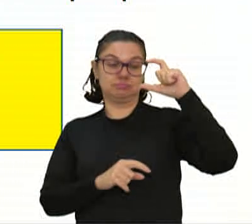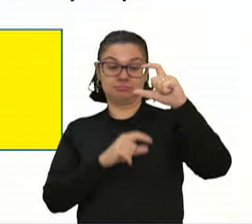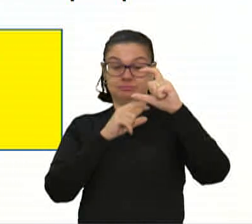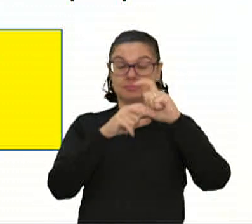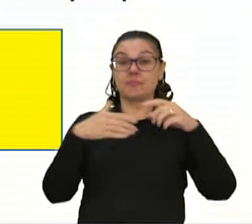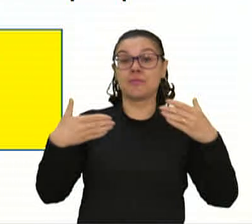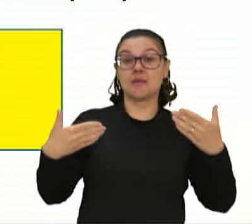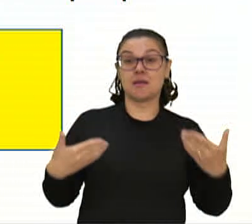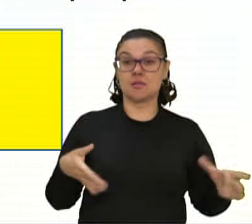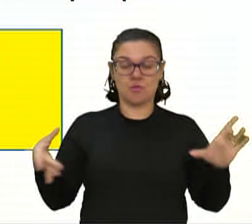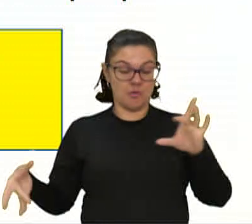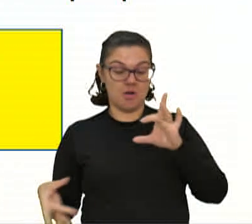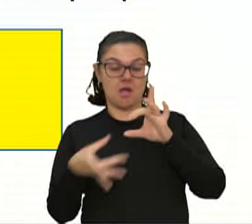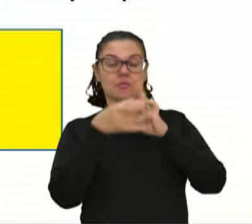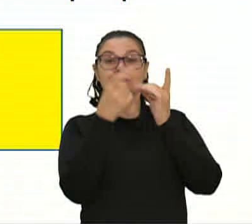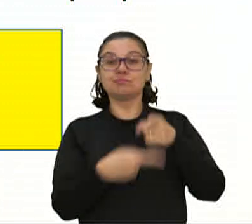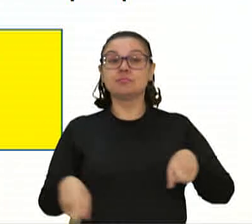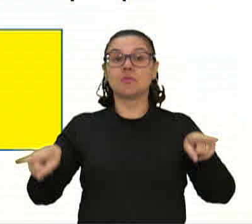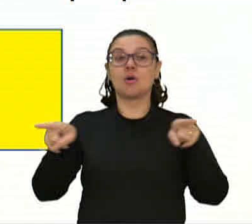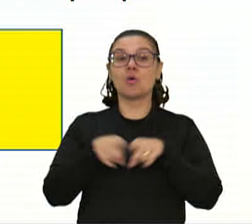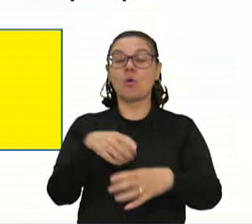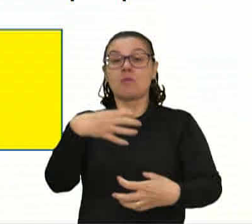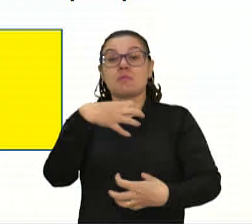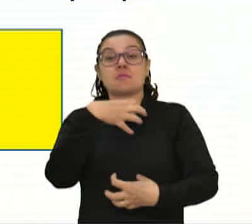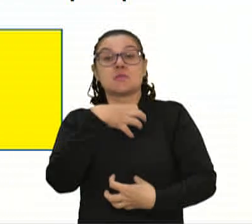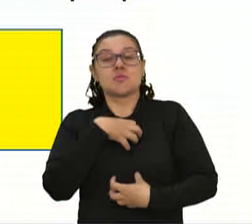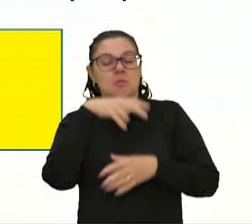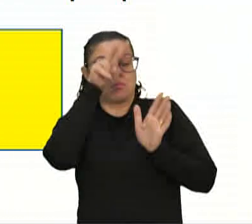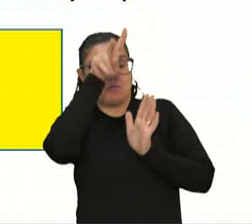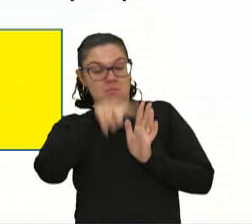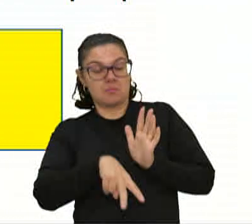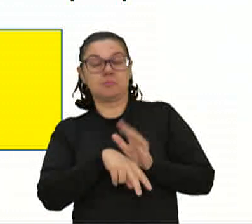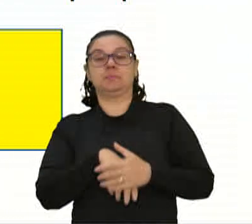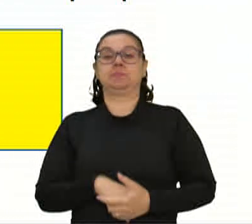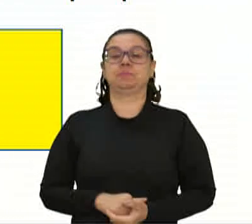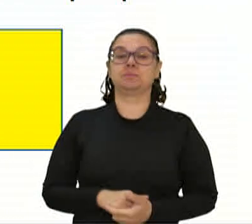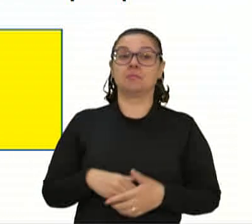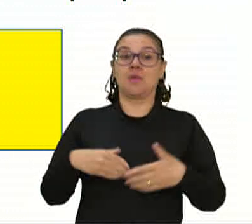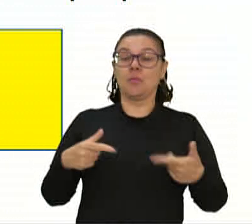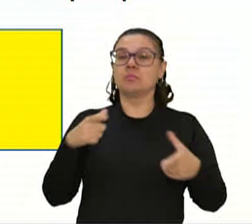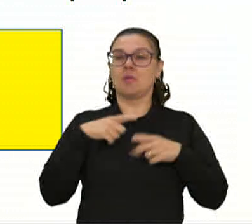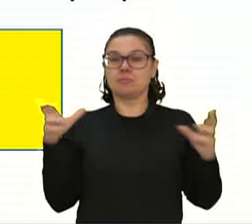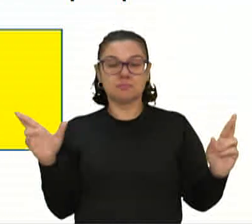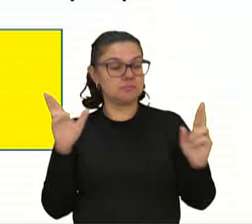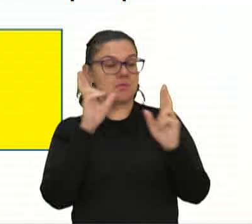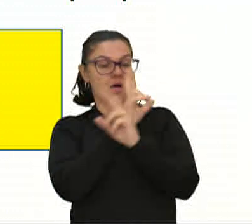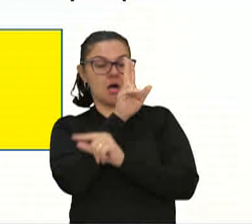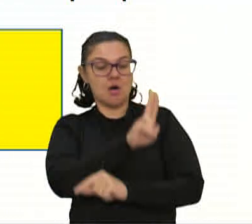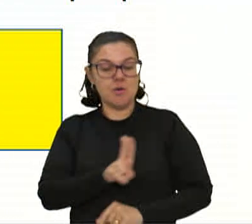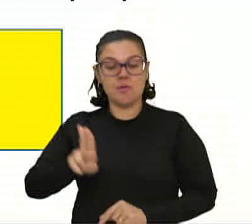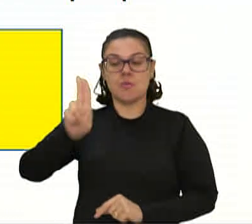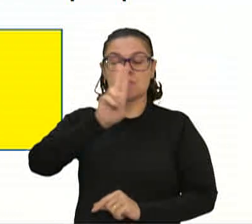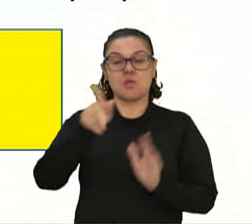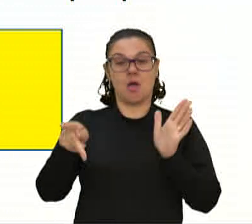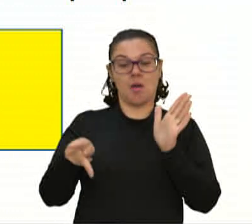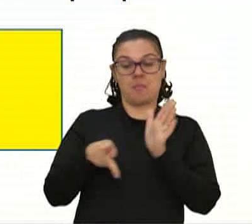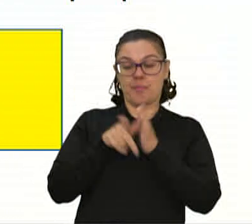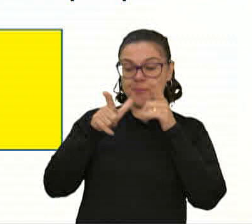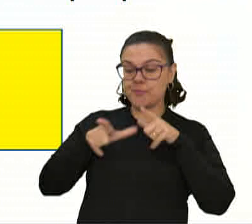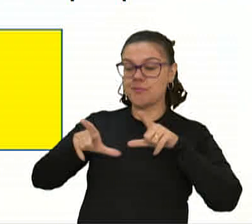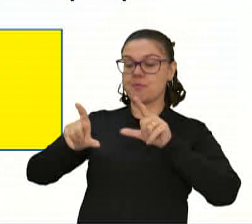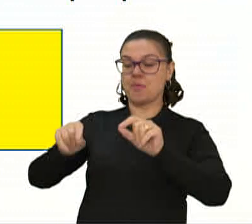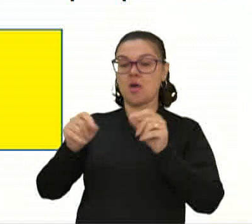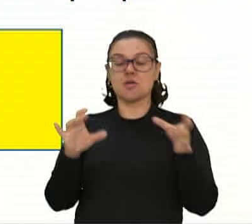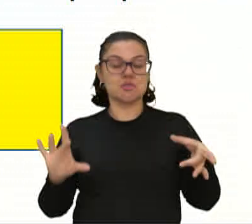Este recurso retórico tem qual efeito de sentido no leitor? Há alguma relação entre o uso desta figura de linguagem e